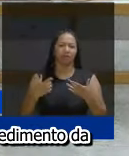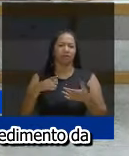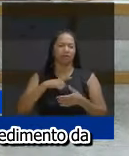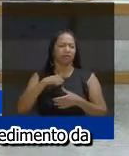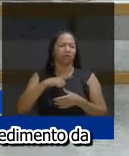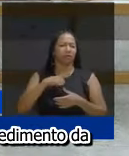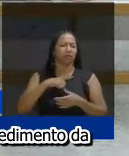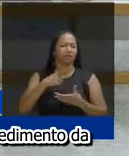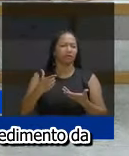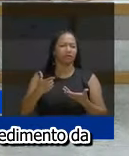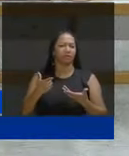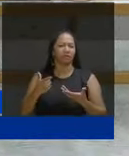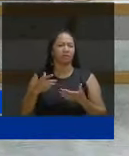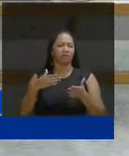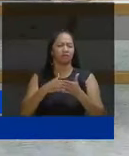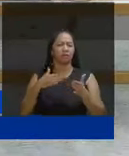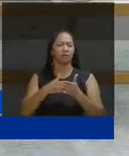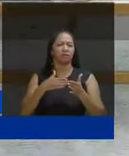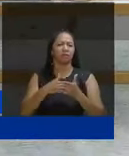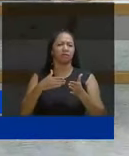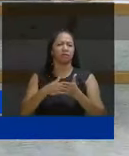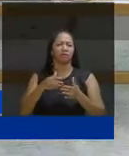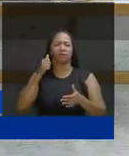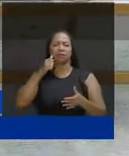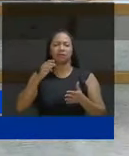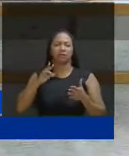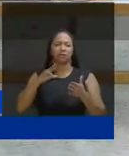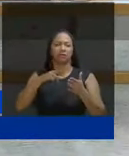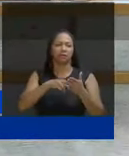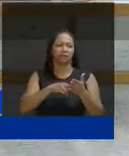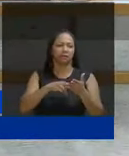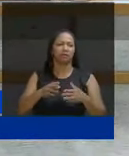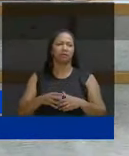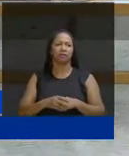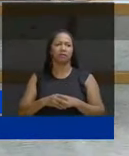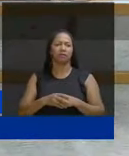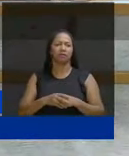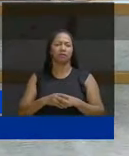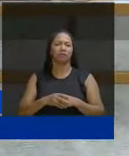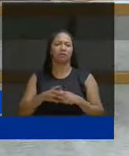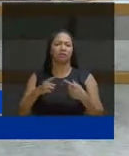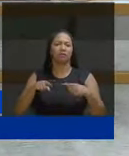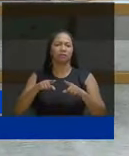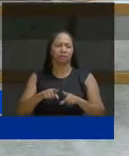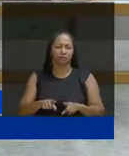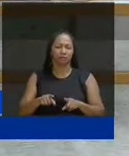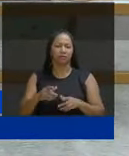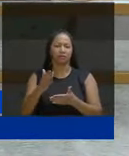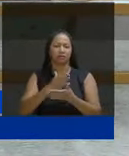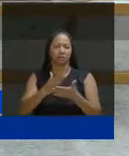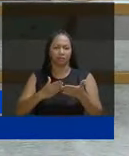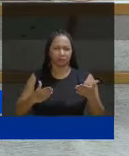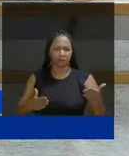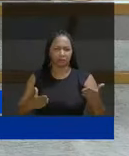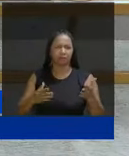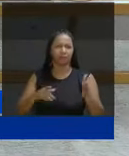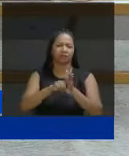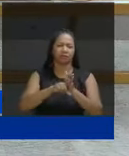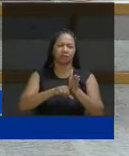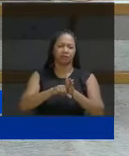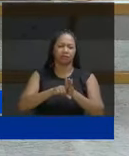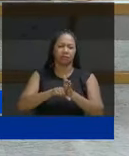Eleitoral, doutora Sara Cavalcante. De impedimento da ilustre relatora, e a partir disso foram providenciadas algumas